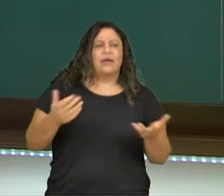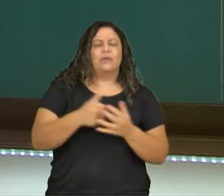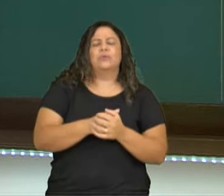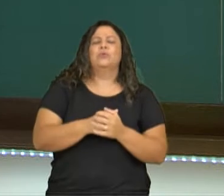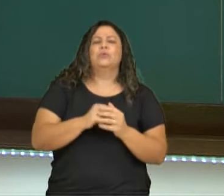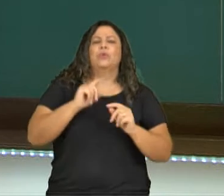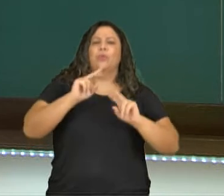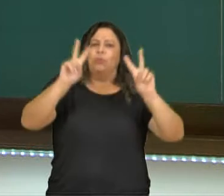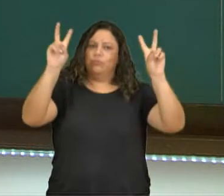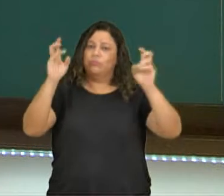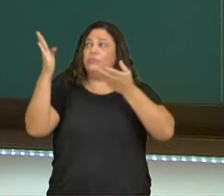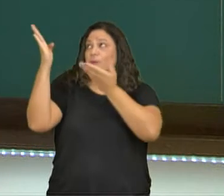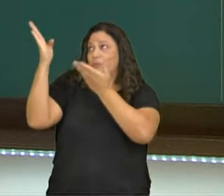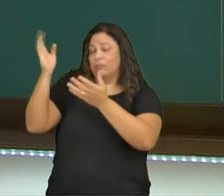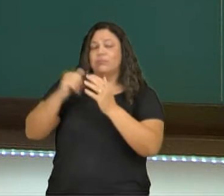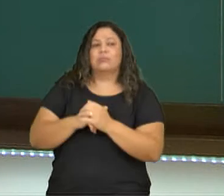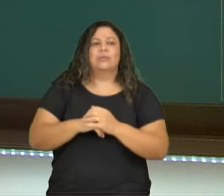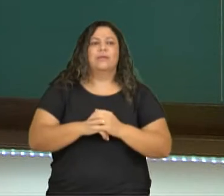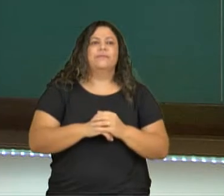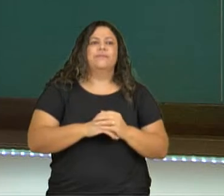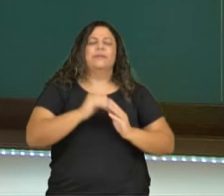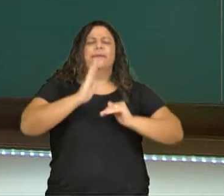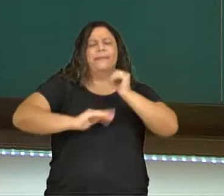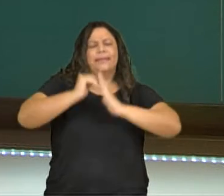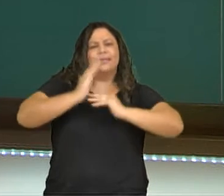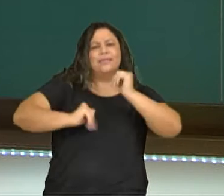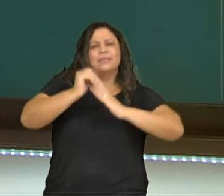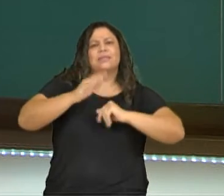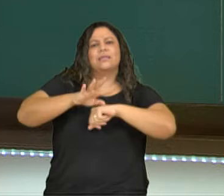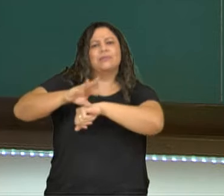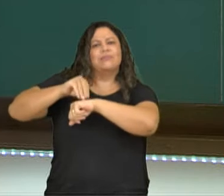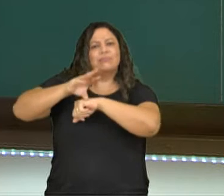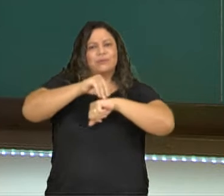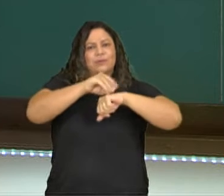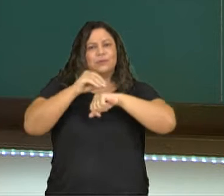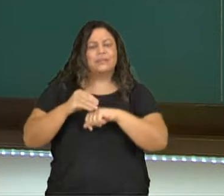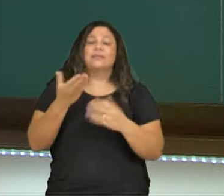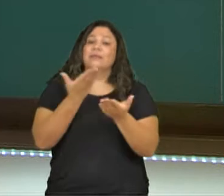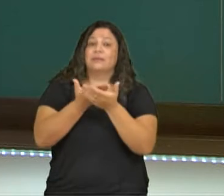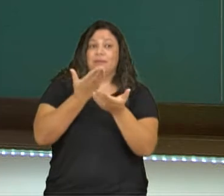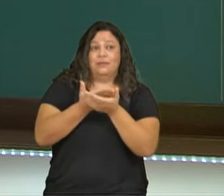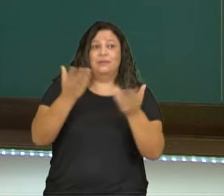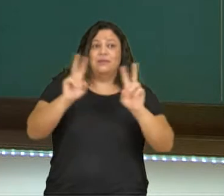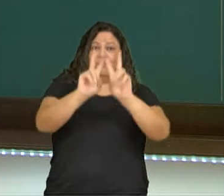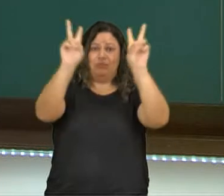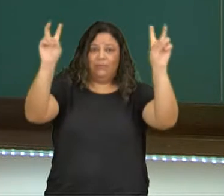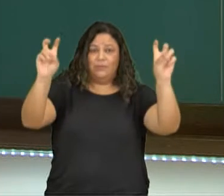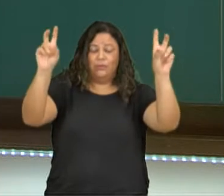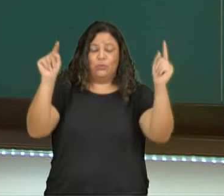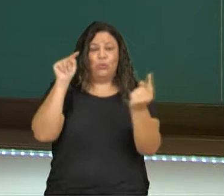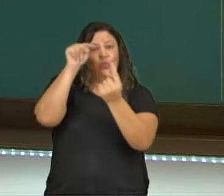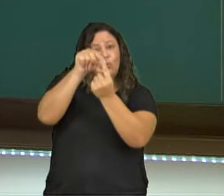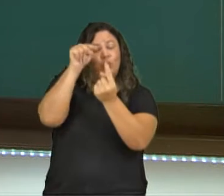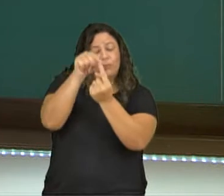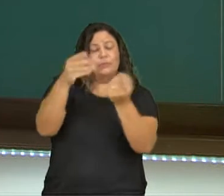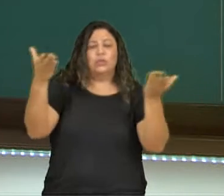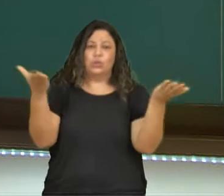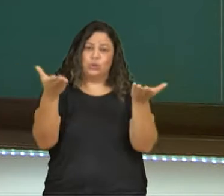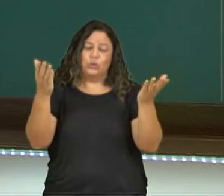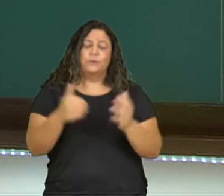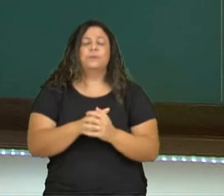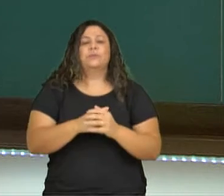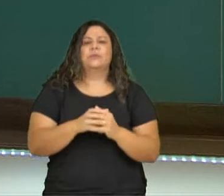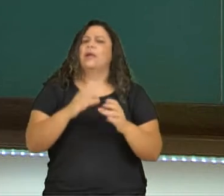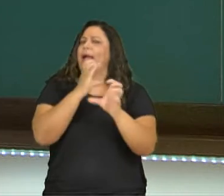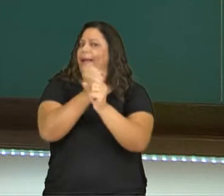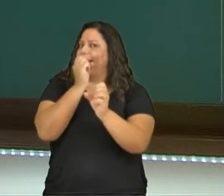pureza, praticar os conhecimentos por meio de atividades. Essa aula, como o próprio objetivo sugere e o título,